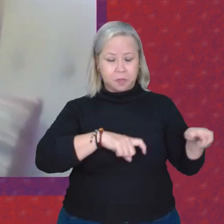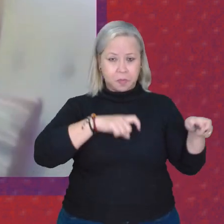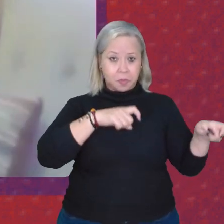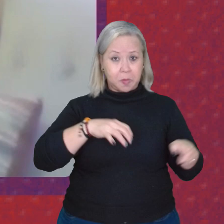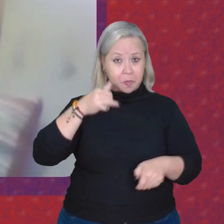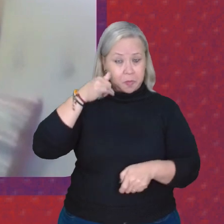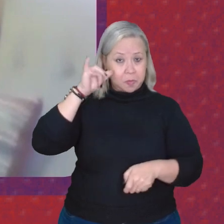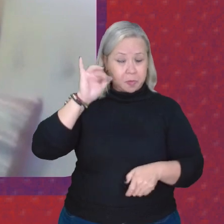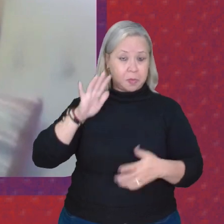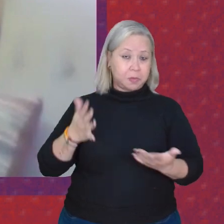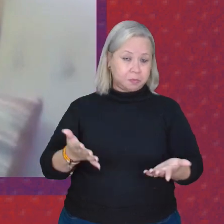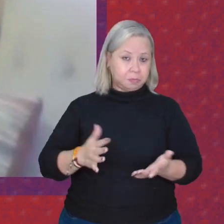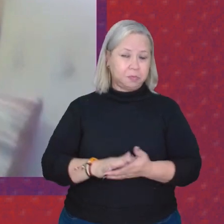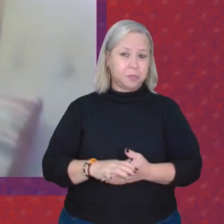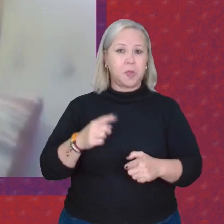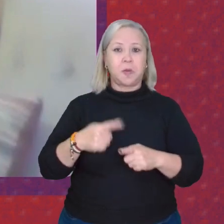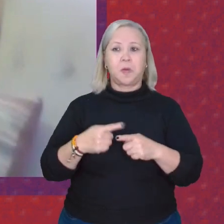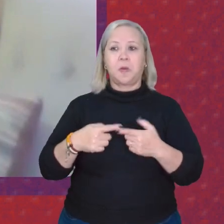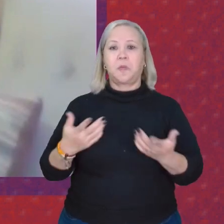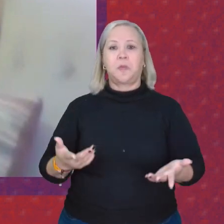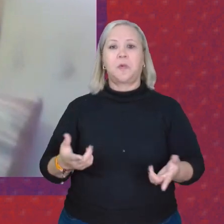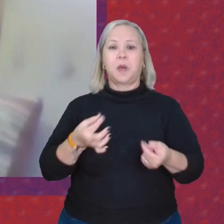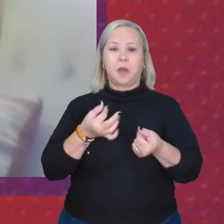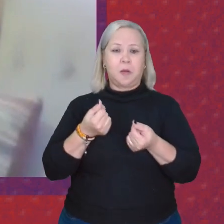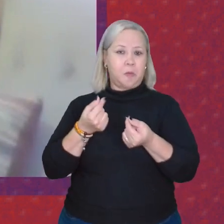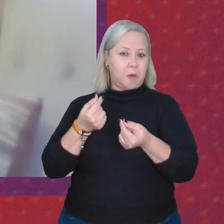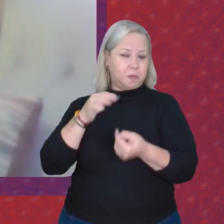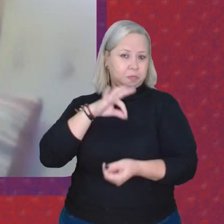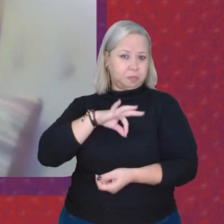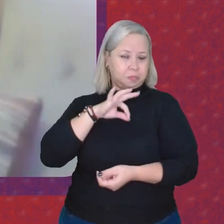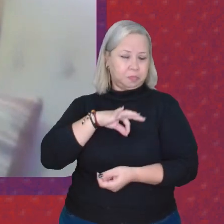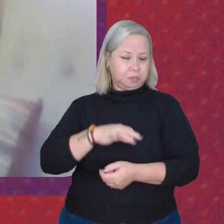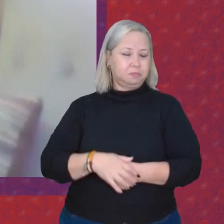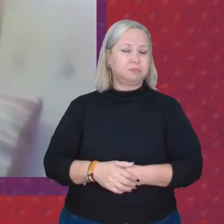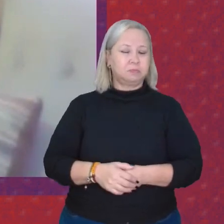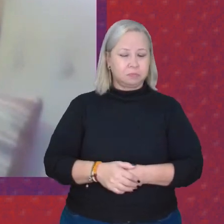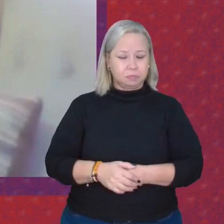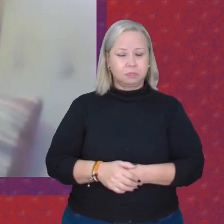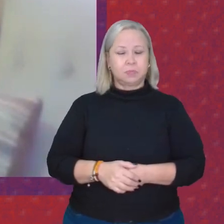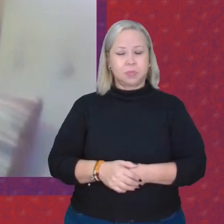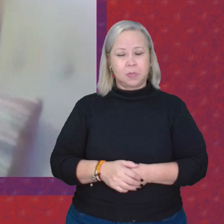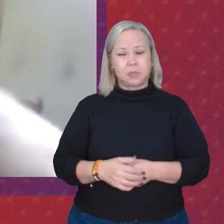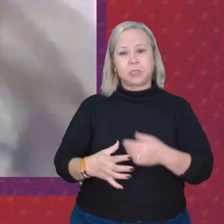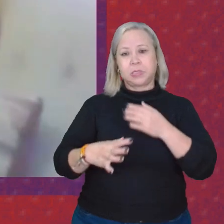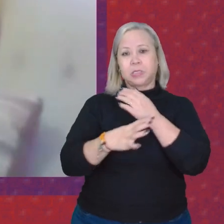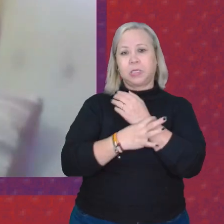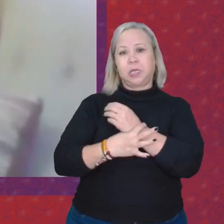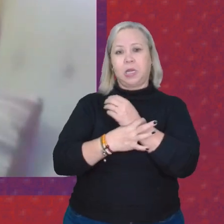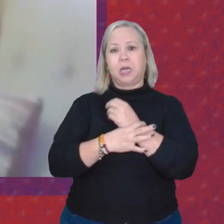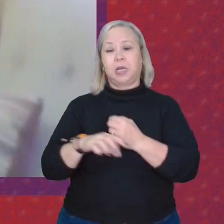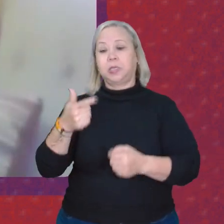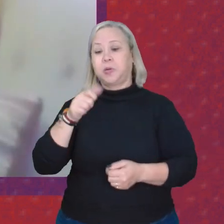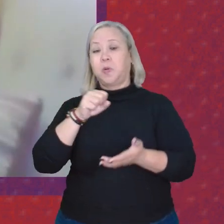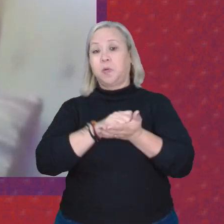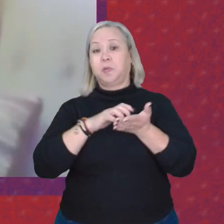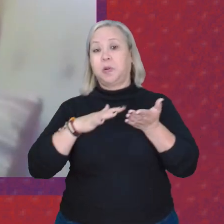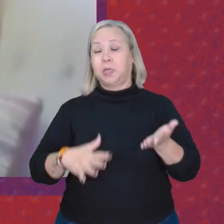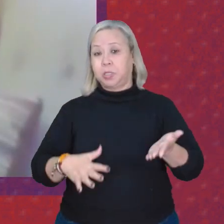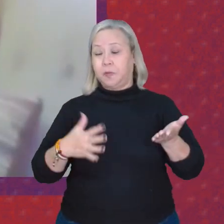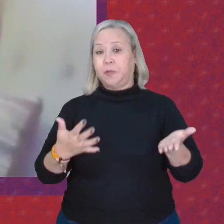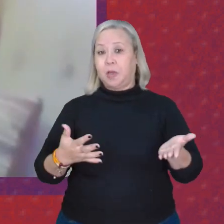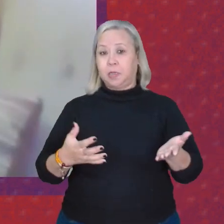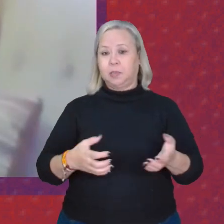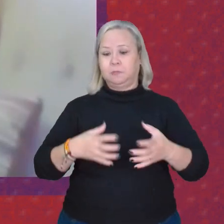hortifrutigranjeiros, porque é mais rentável, porque garante uma lucratividade maior para os